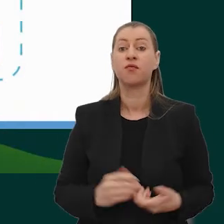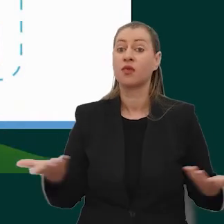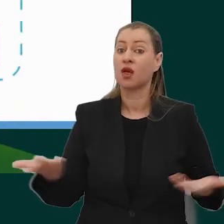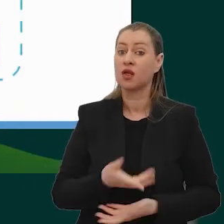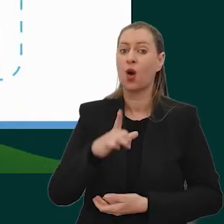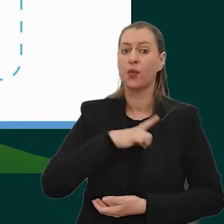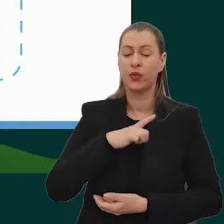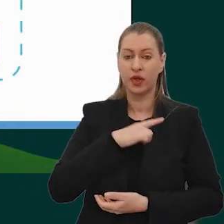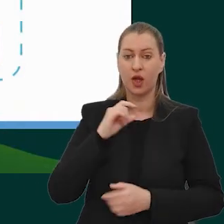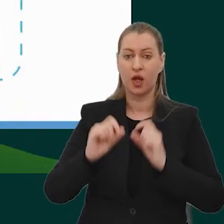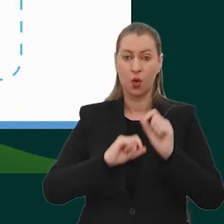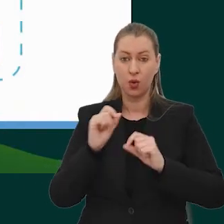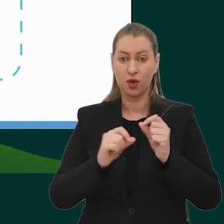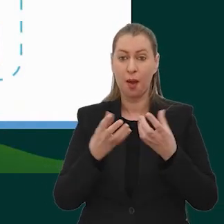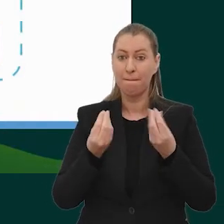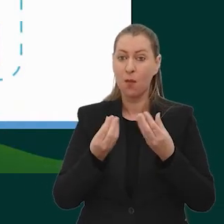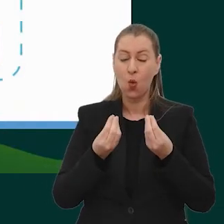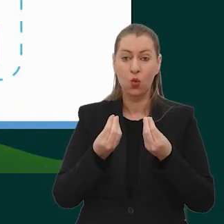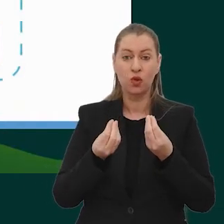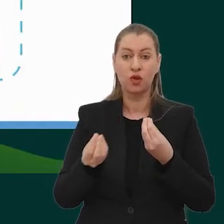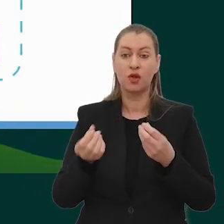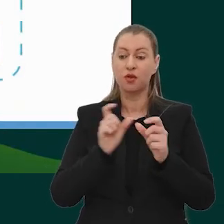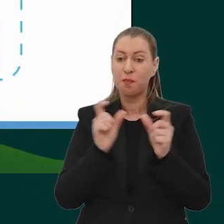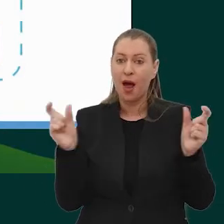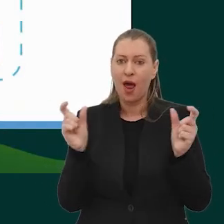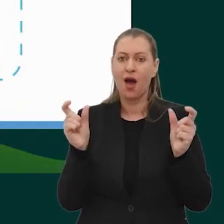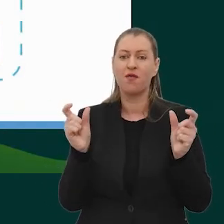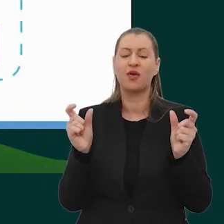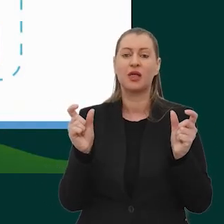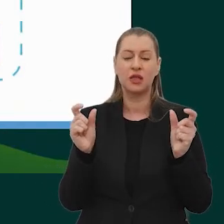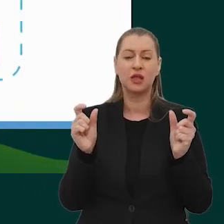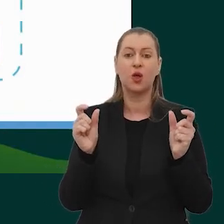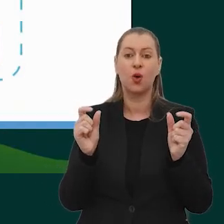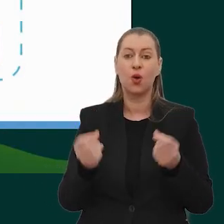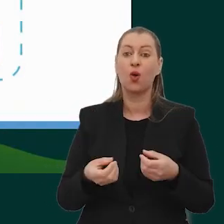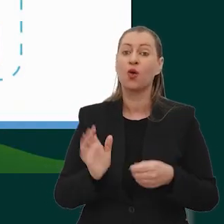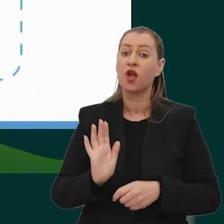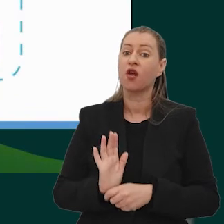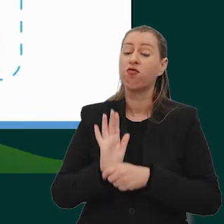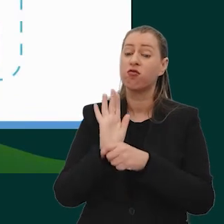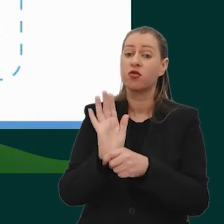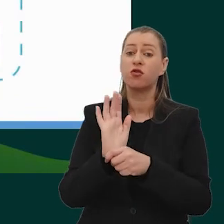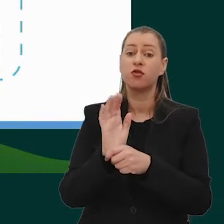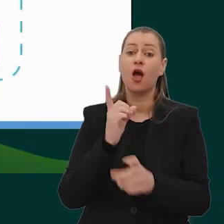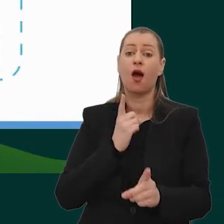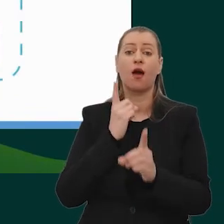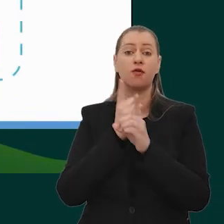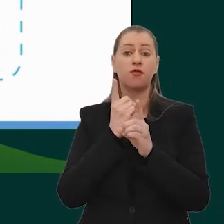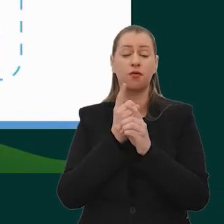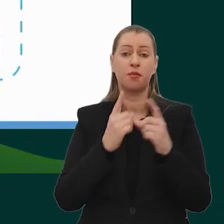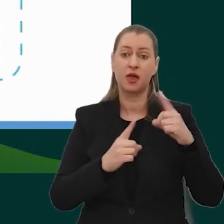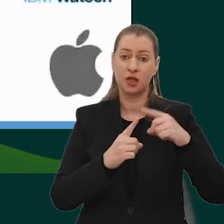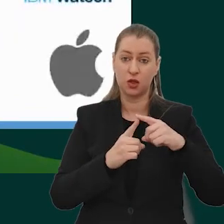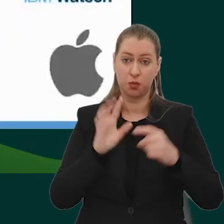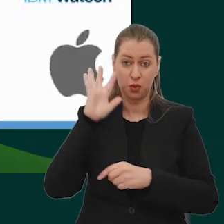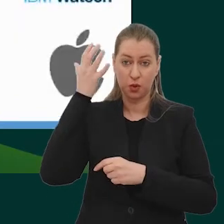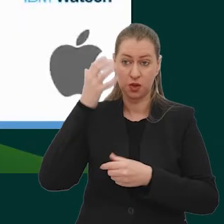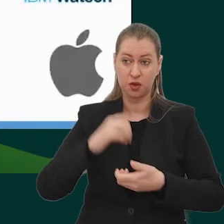então, uma bolsa gigantesca de palavras que vai ajudar a identificar esse tipo de